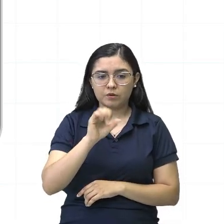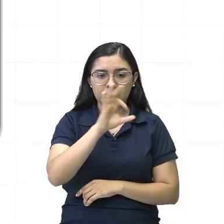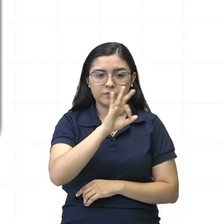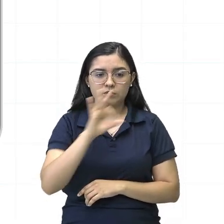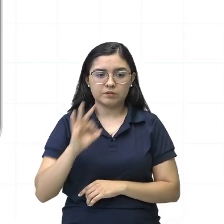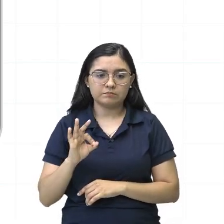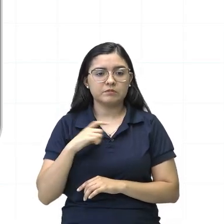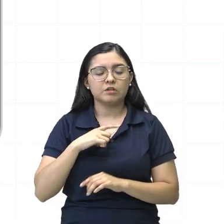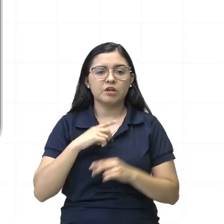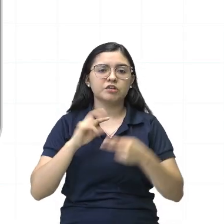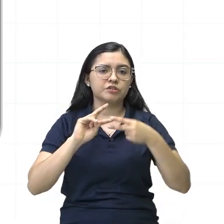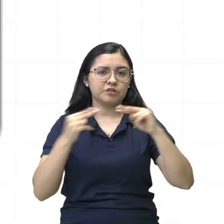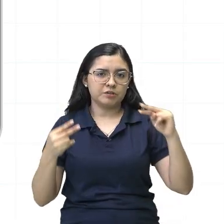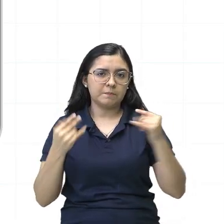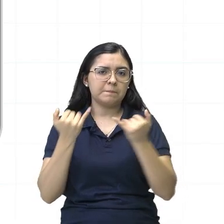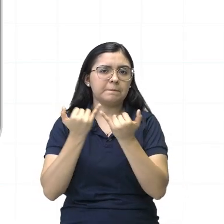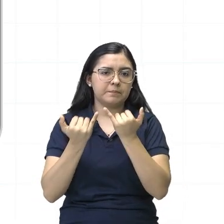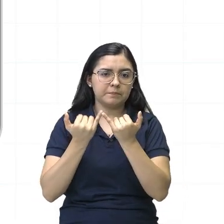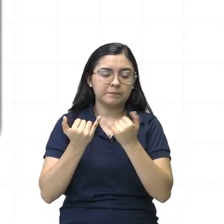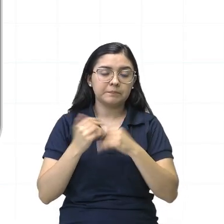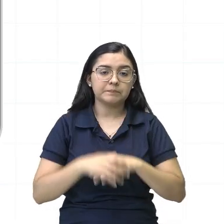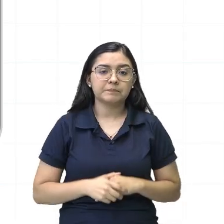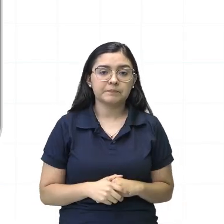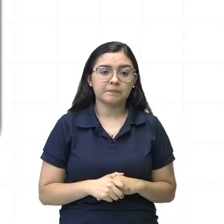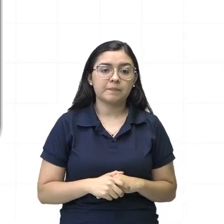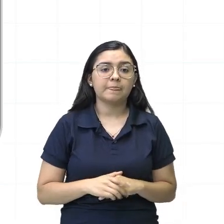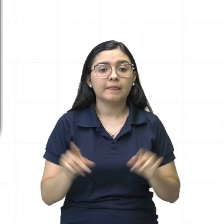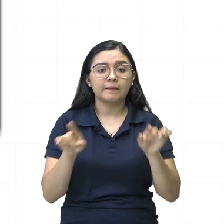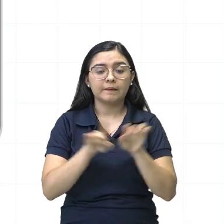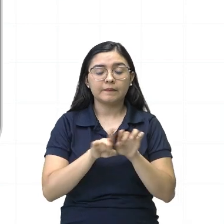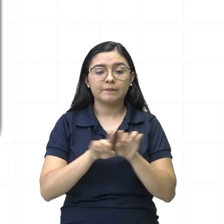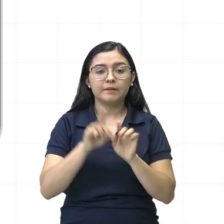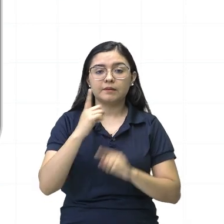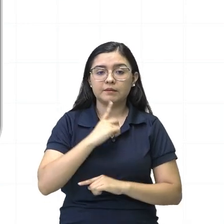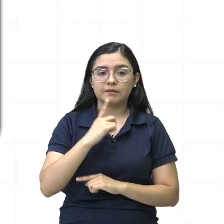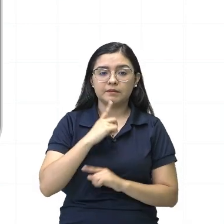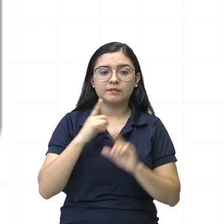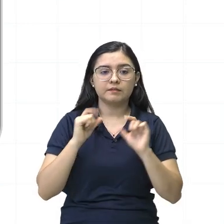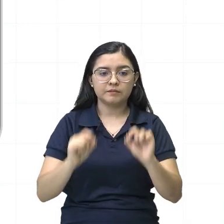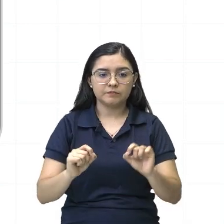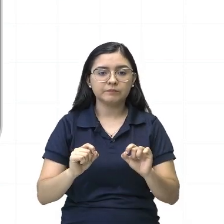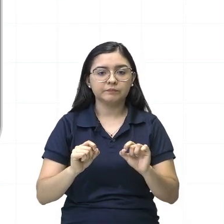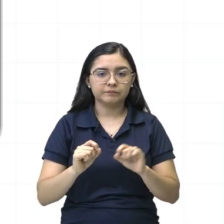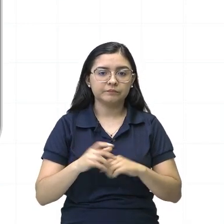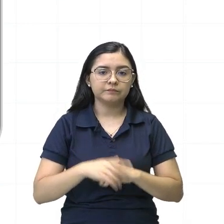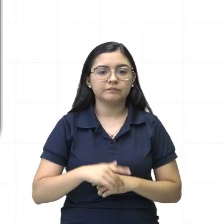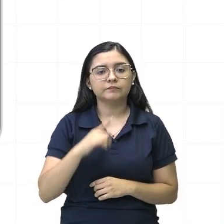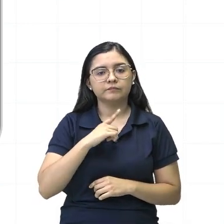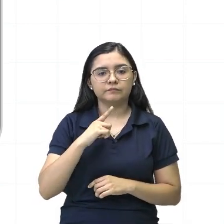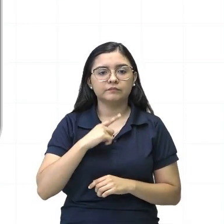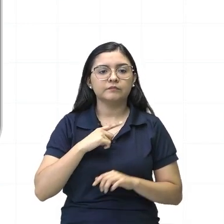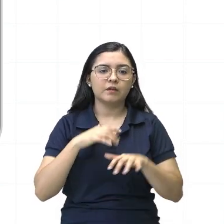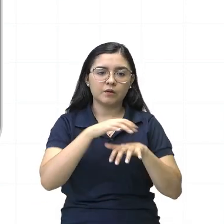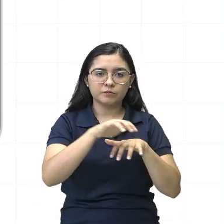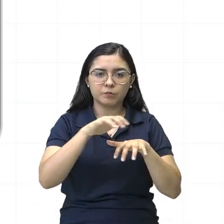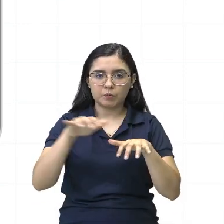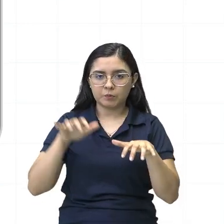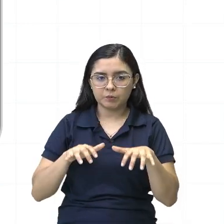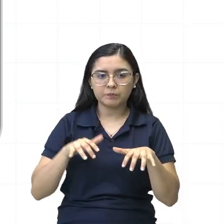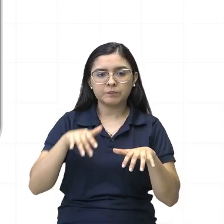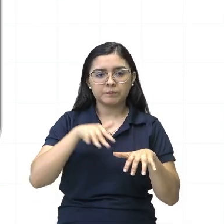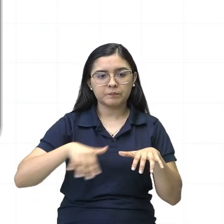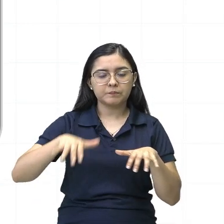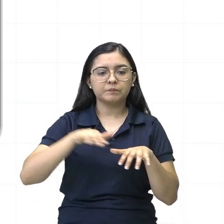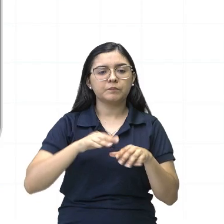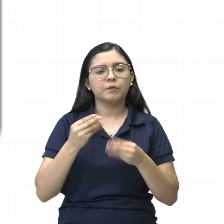de semelhança genética. E aí nós temos também a distribuição geográfica. Né? Qual é